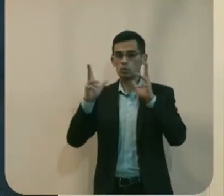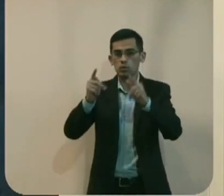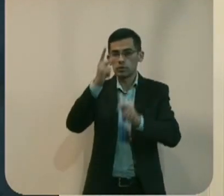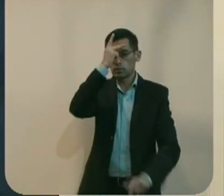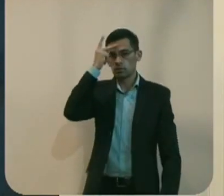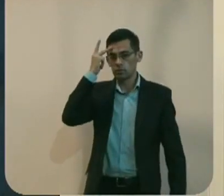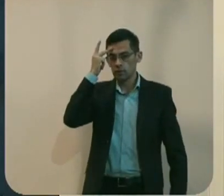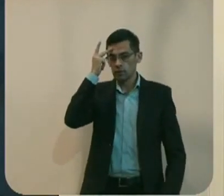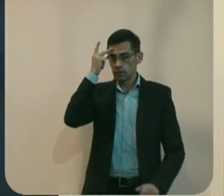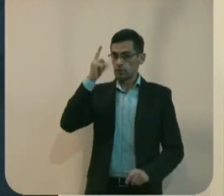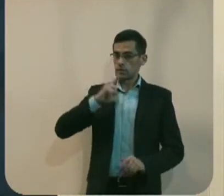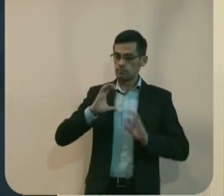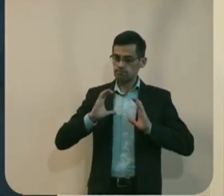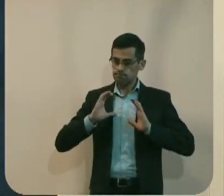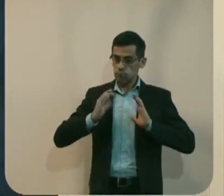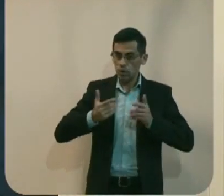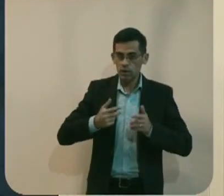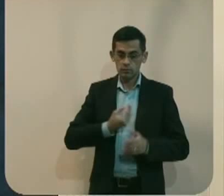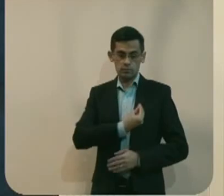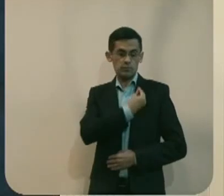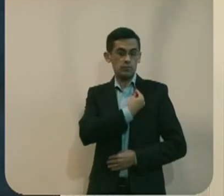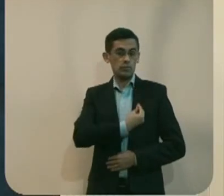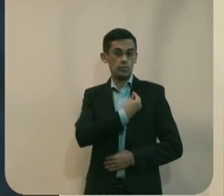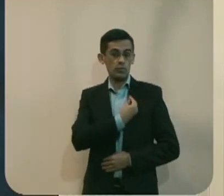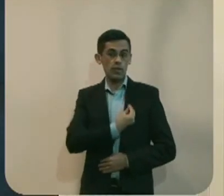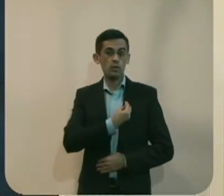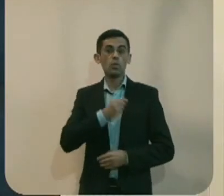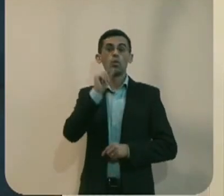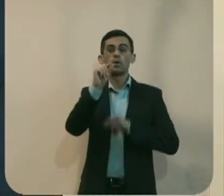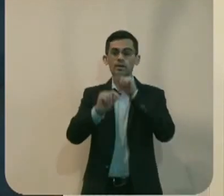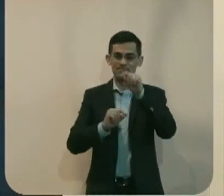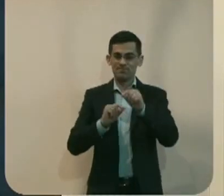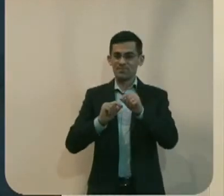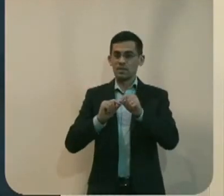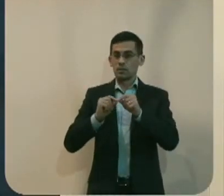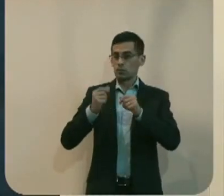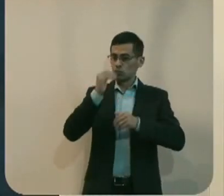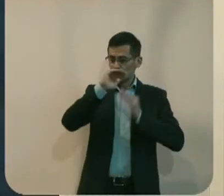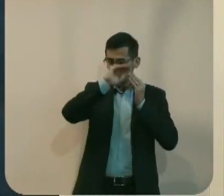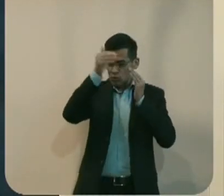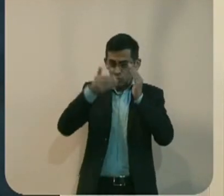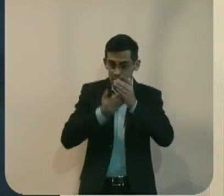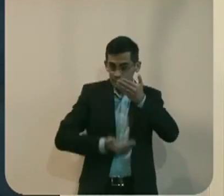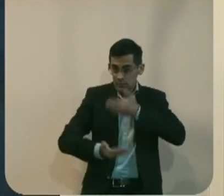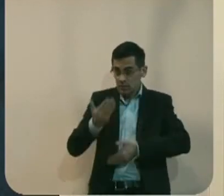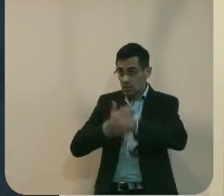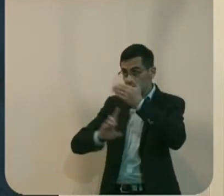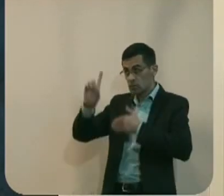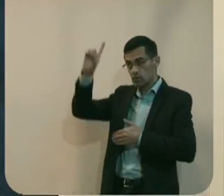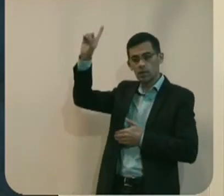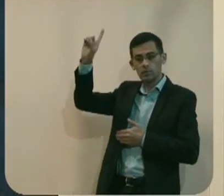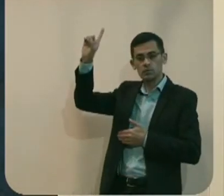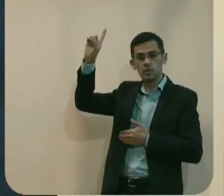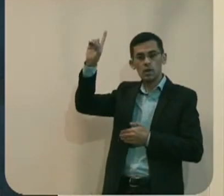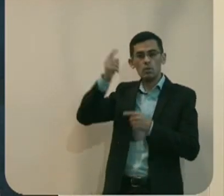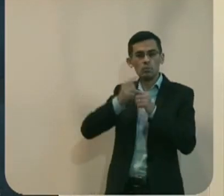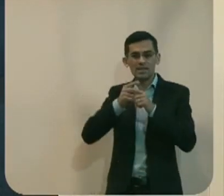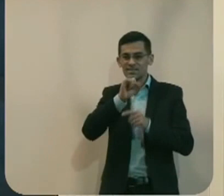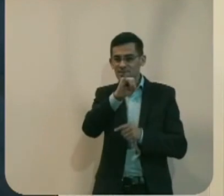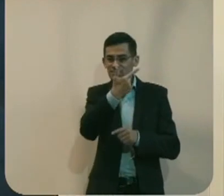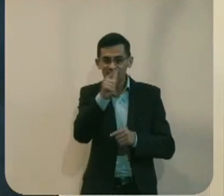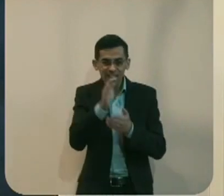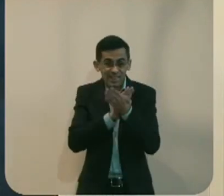se esforcem para viver uma vida completamente dedicada ao Senhor, pois sem